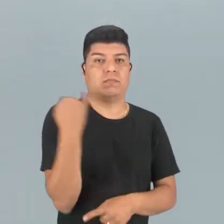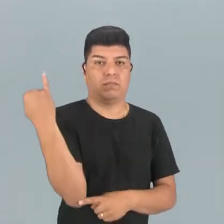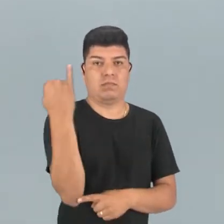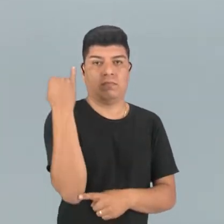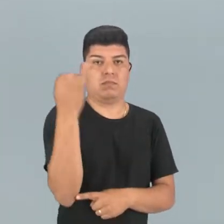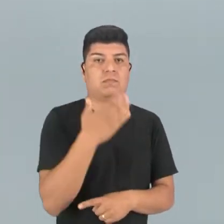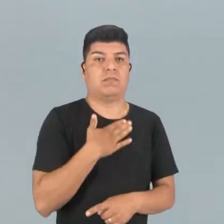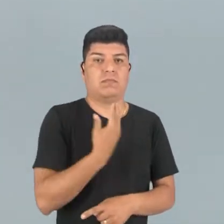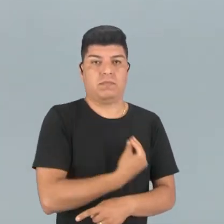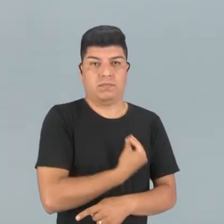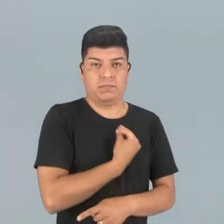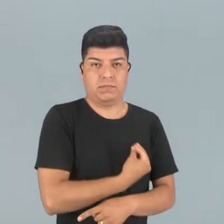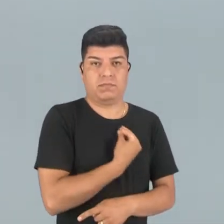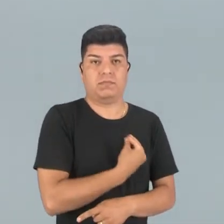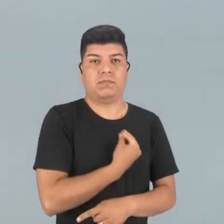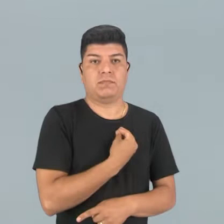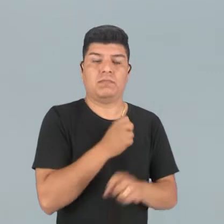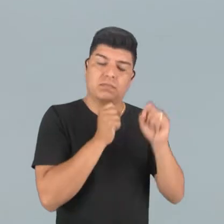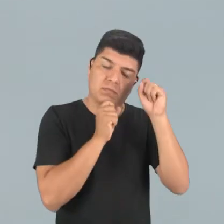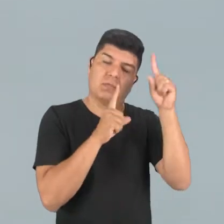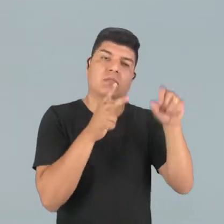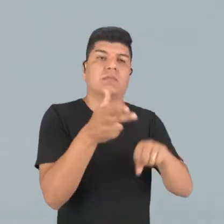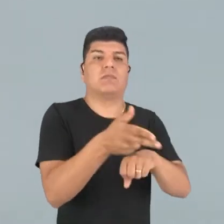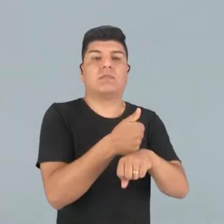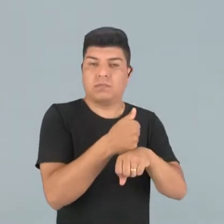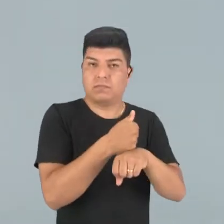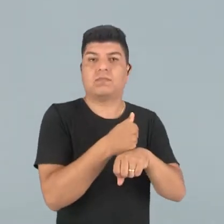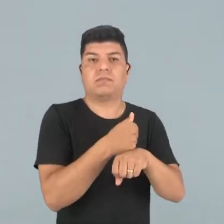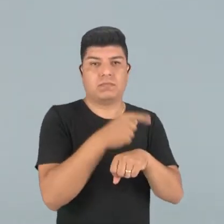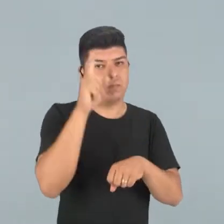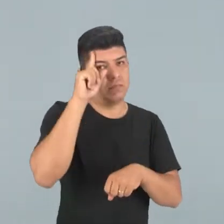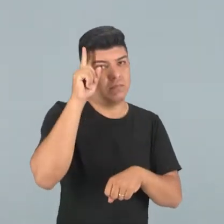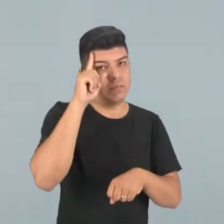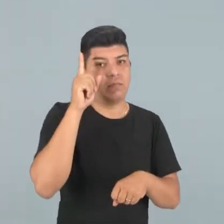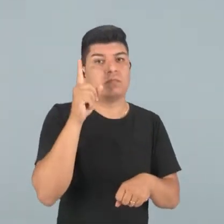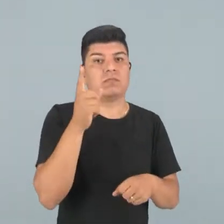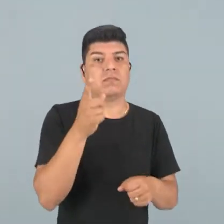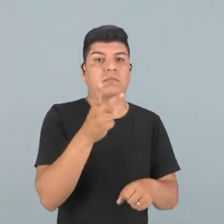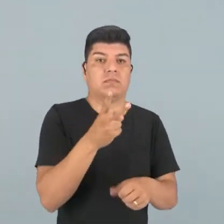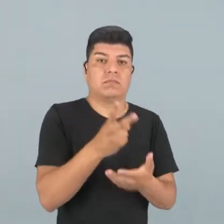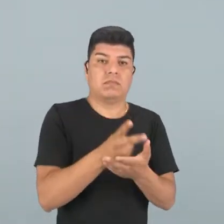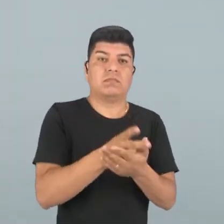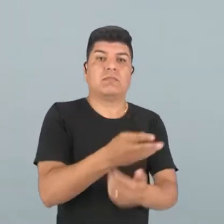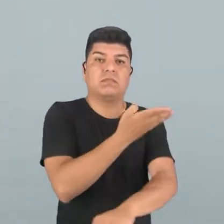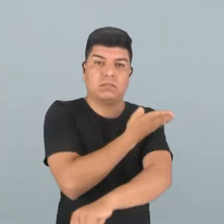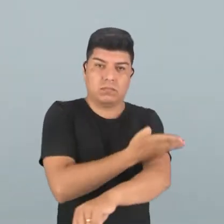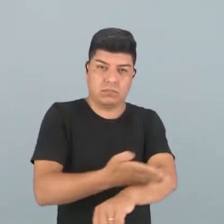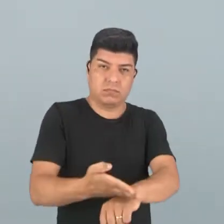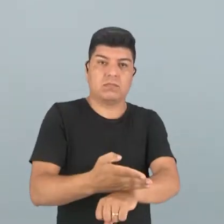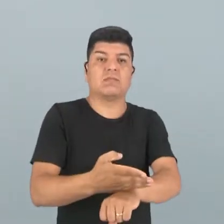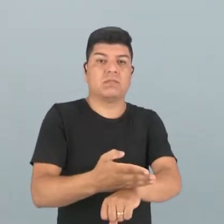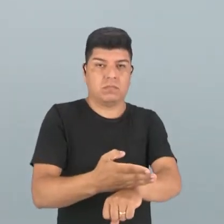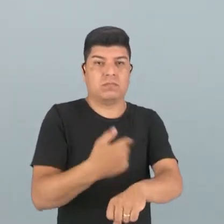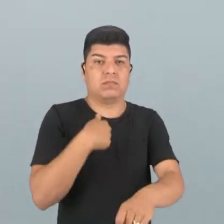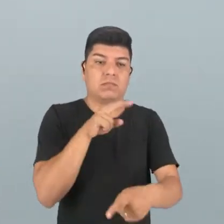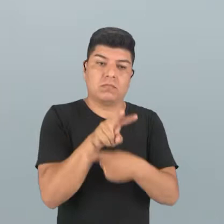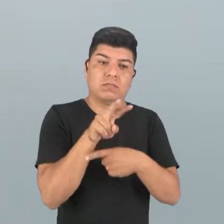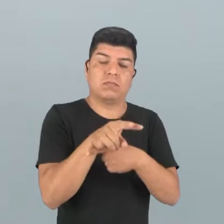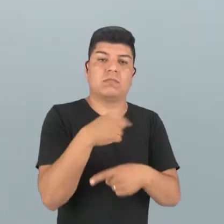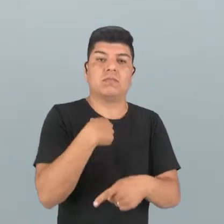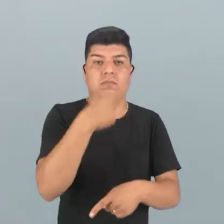na minha vida, de acordar cedo, né? A rotina de acordar cedo, eu sempre tive esse hábito porque fui criada assim, acordando muito